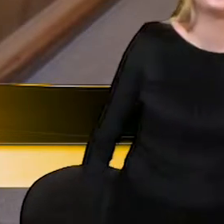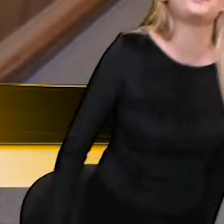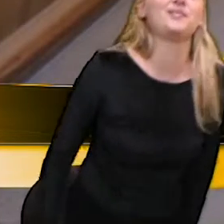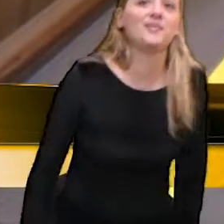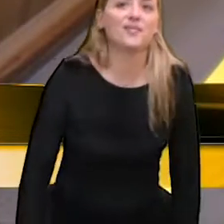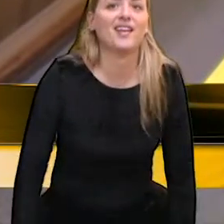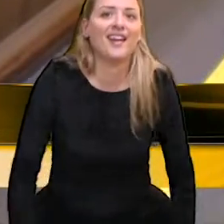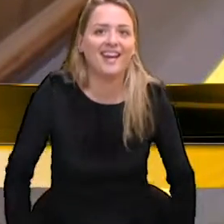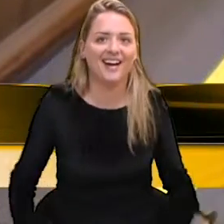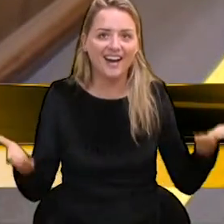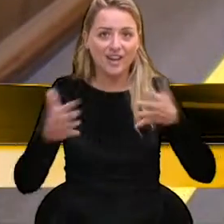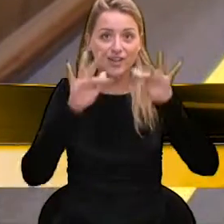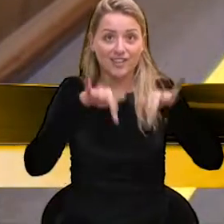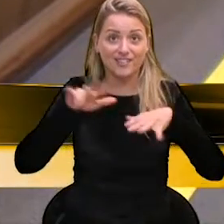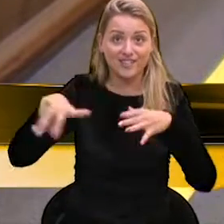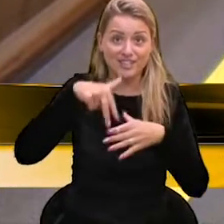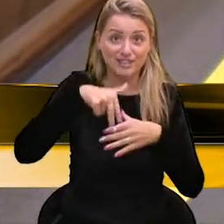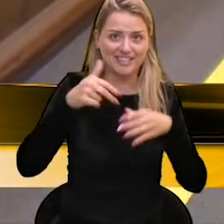grande expediente.